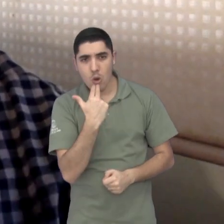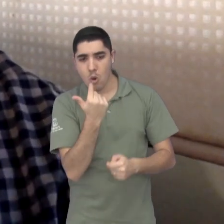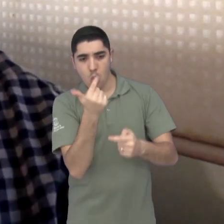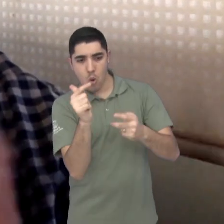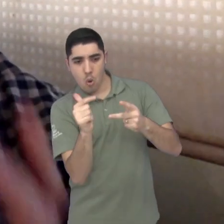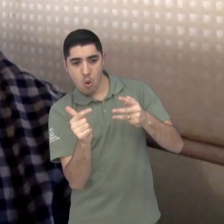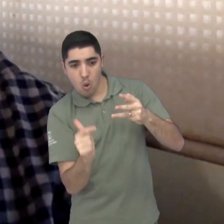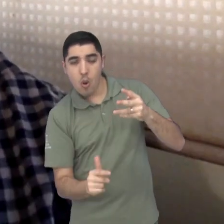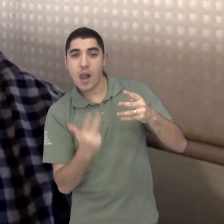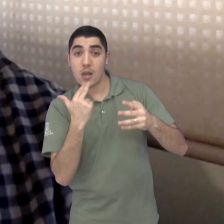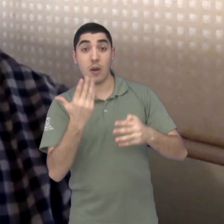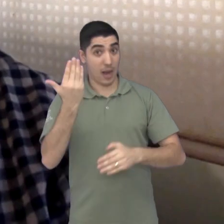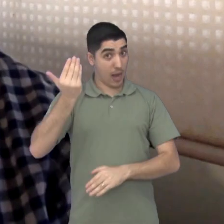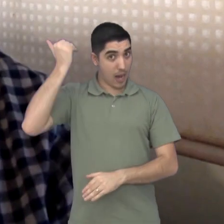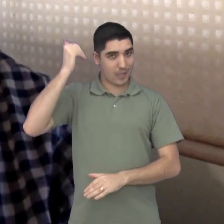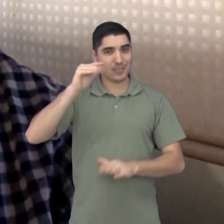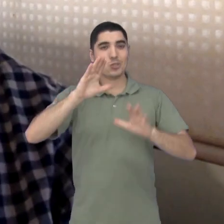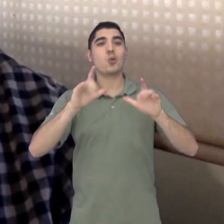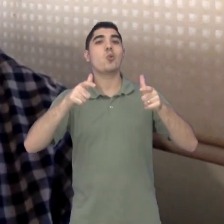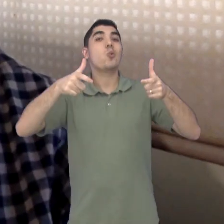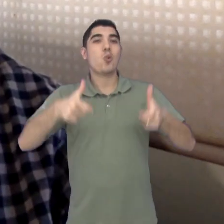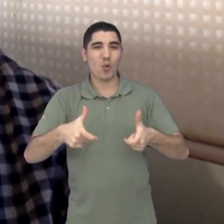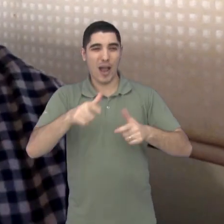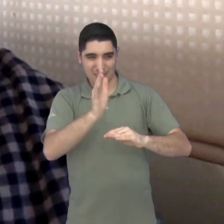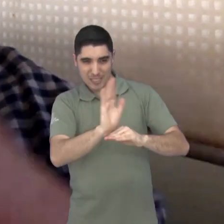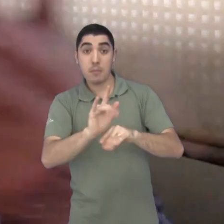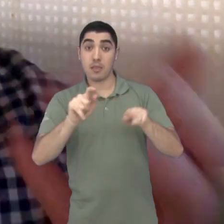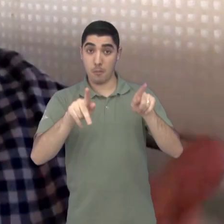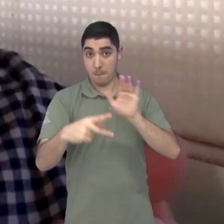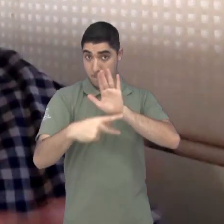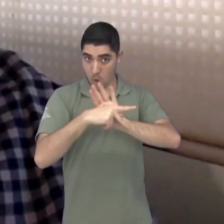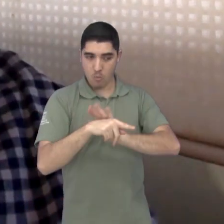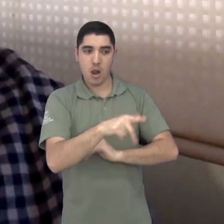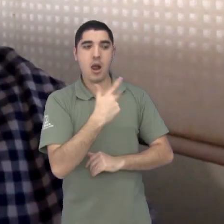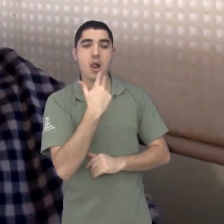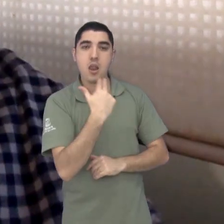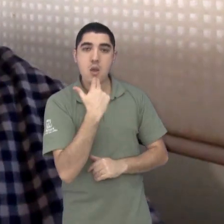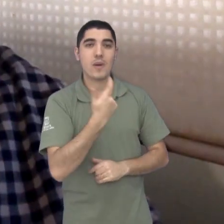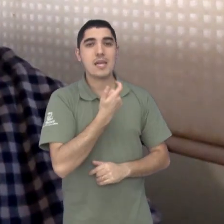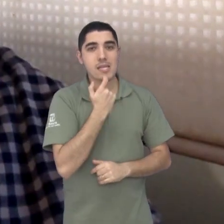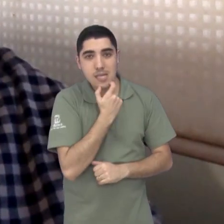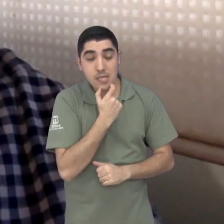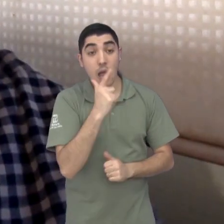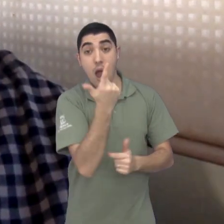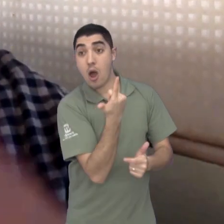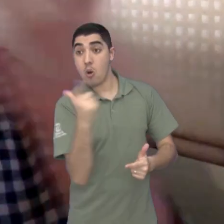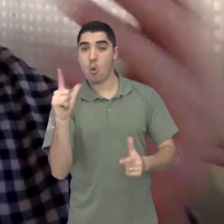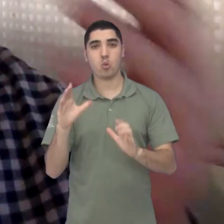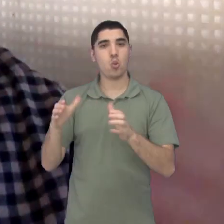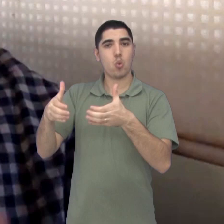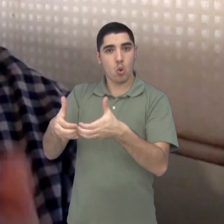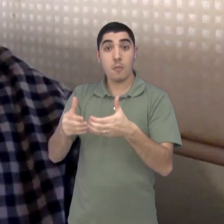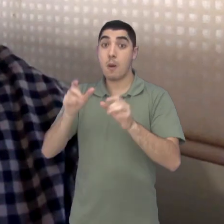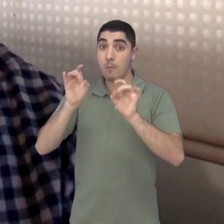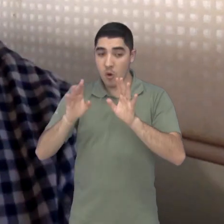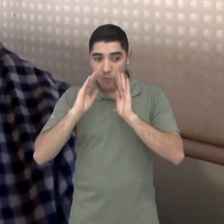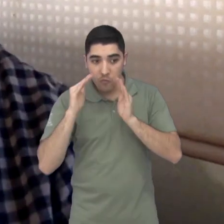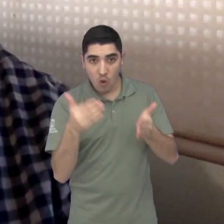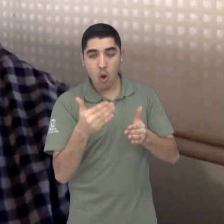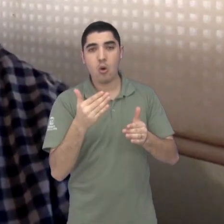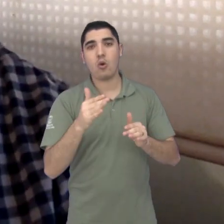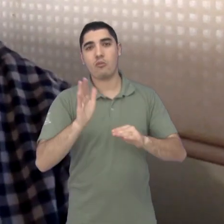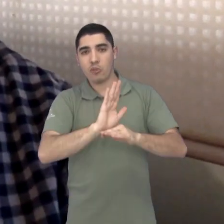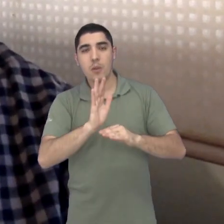cenário, vinha o elenco, fazia em inglês, aí vinha um outro elenco, fazia o filme em francês, italiano,